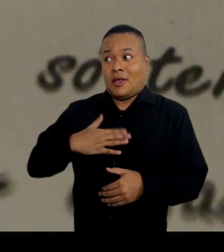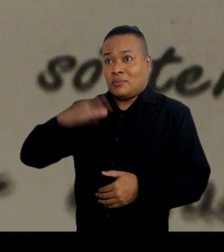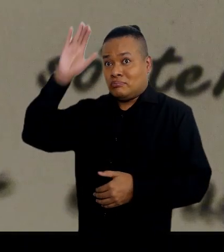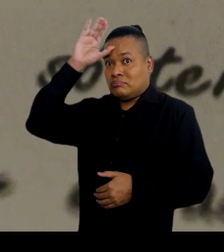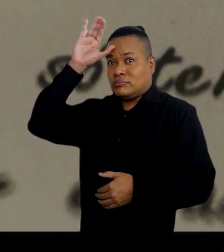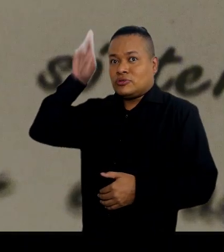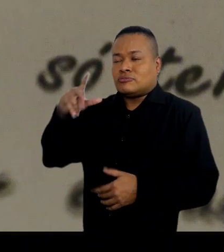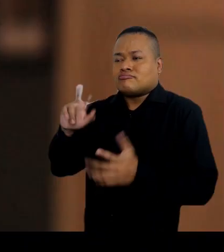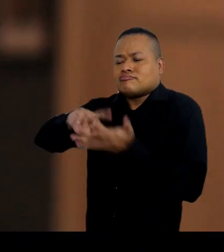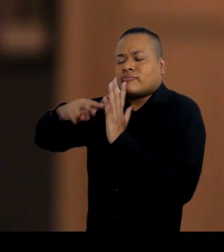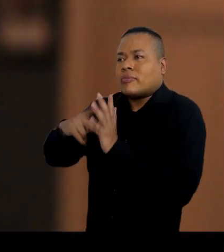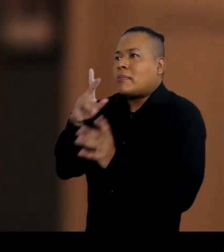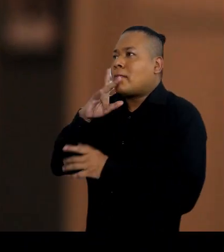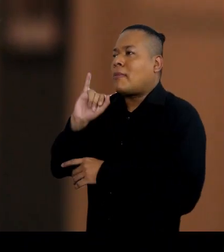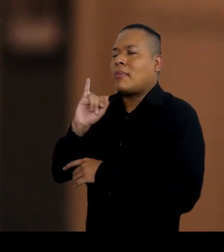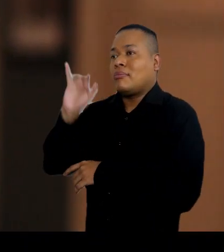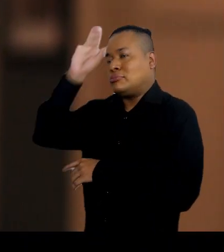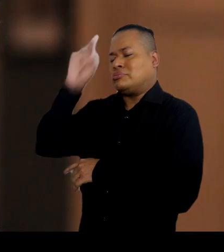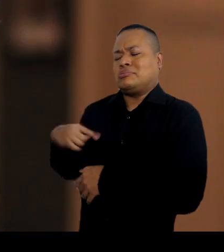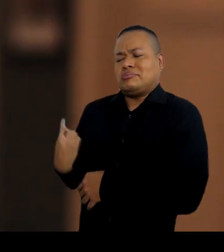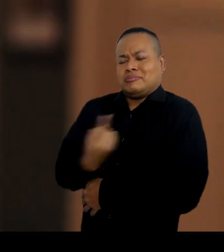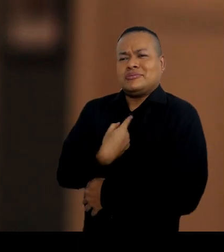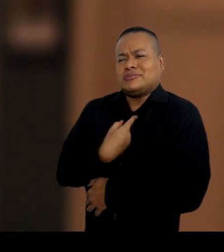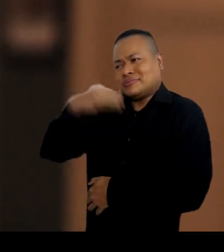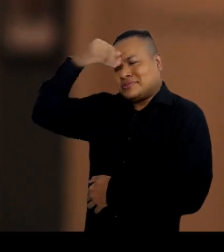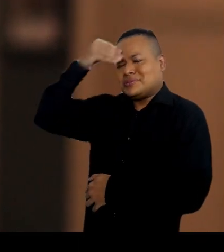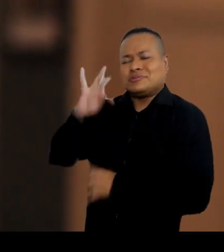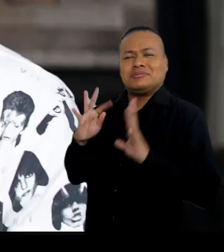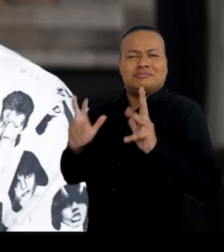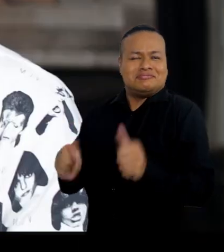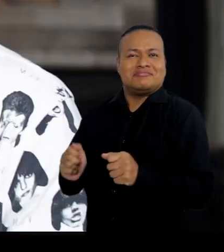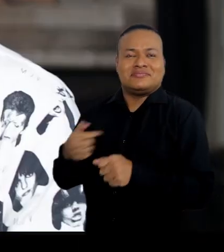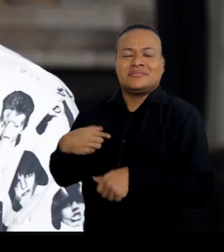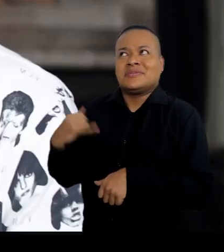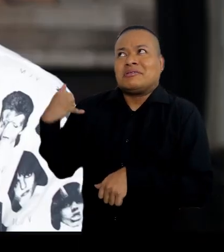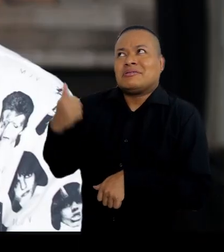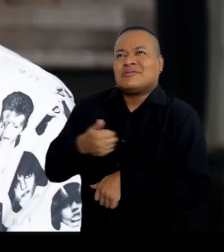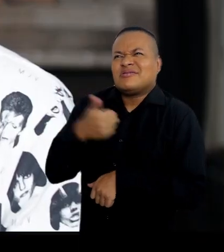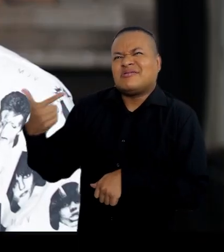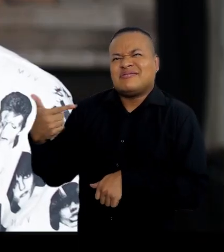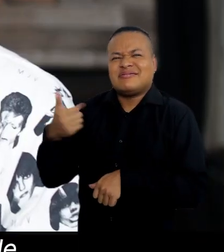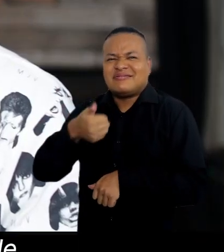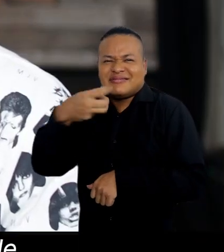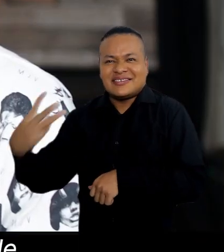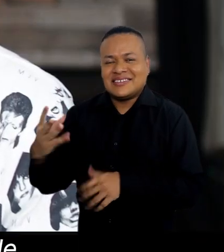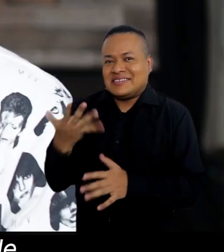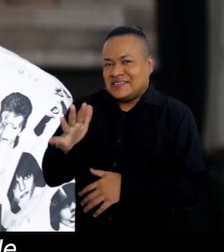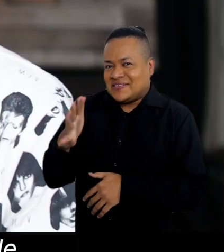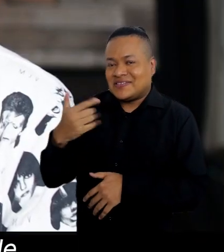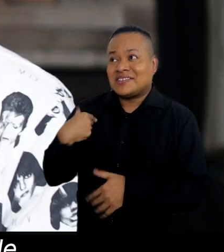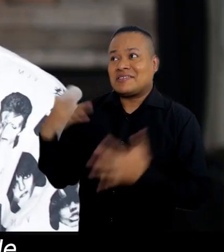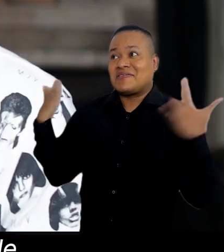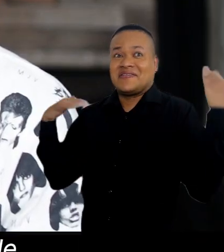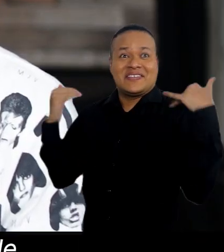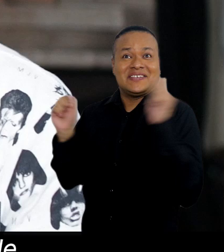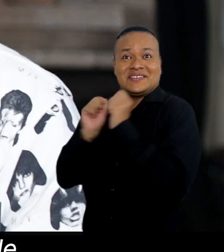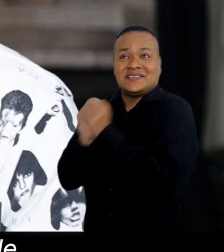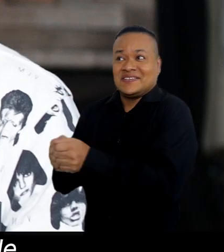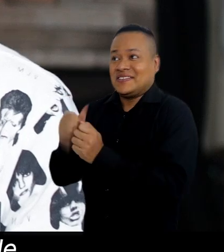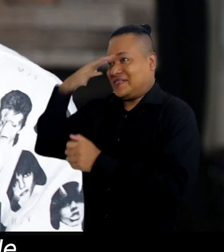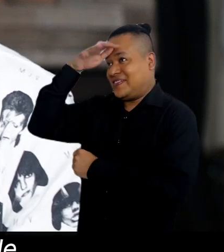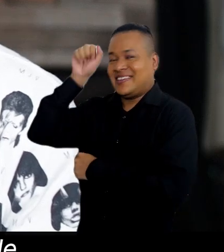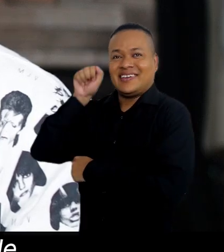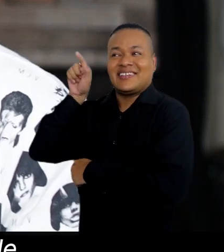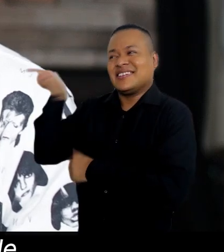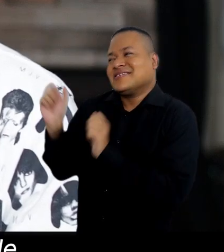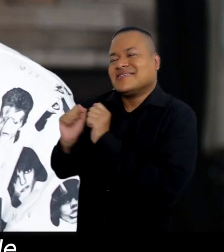Meu tio foi um pai e um tio para todos nós, todos os sobrinhos. Quando eu tinha meus 12 anos, 13 anos, meus passeios na